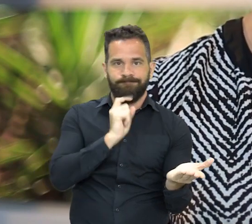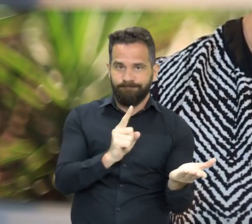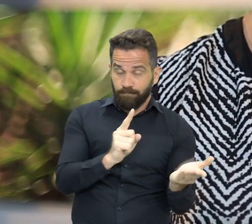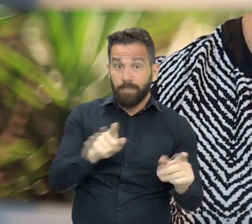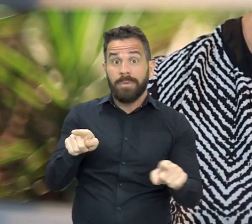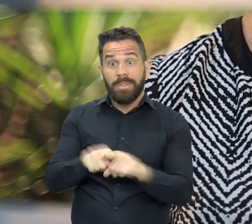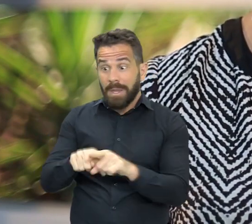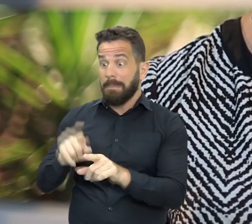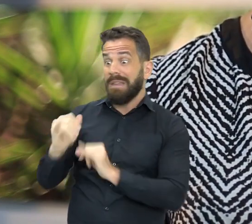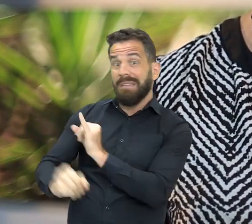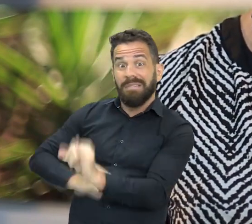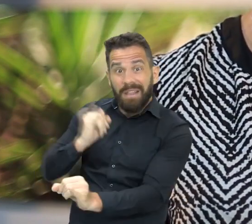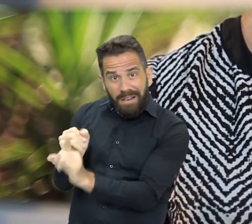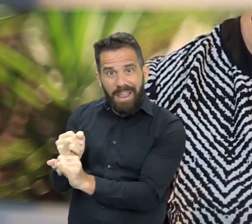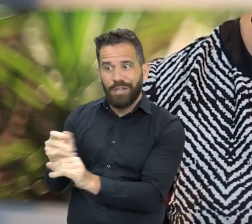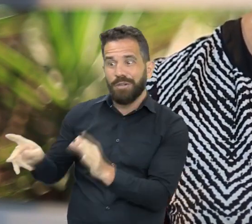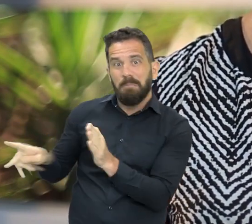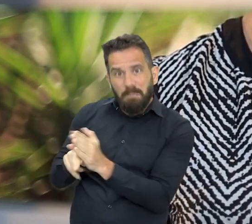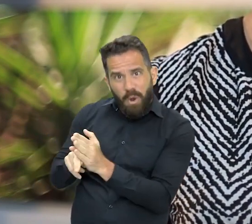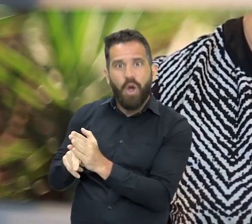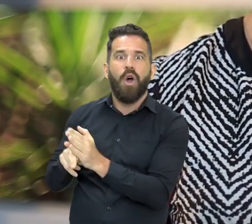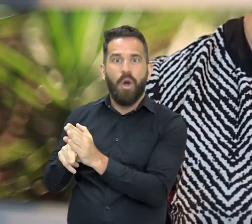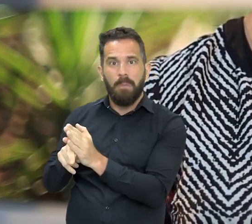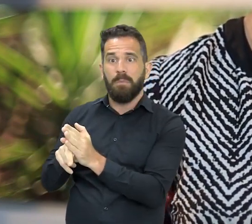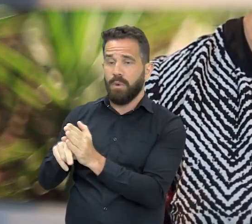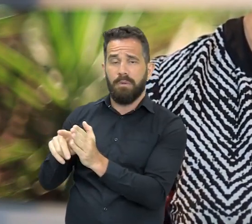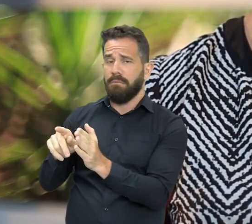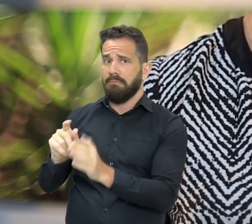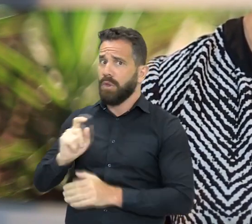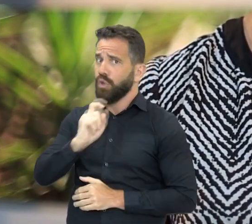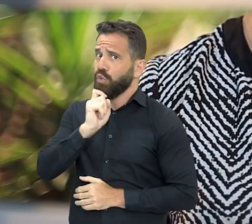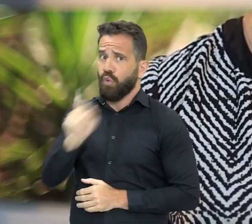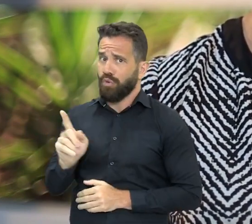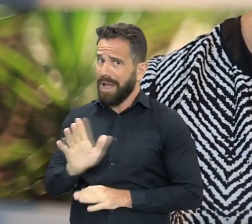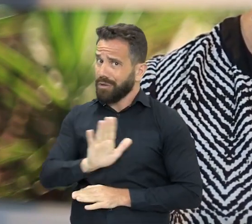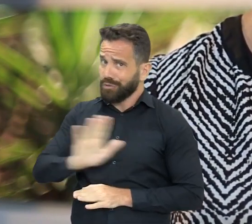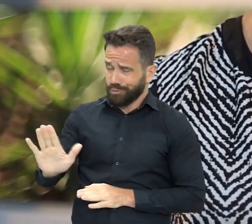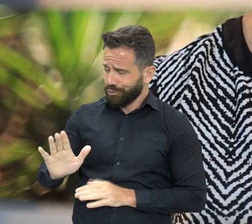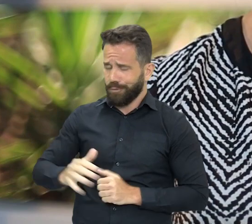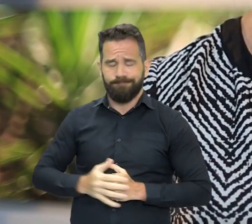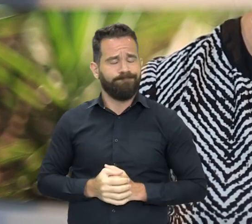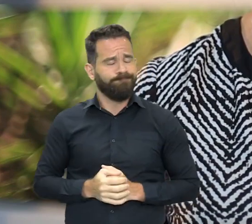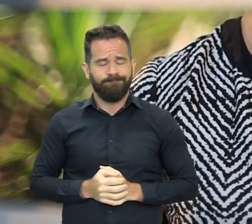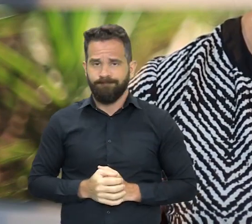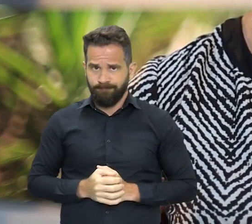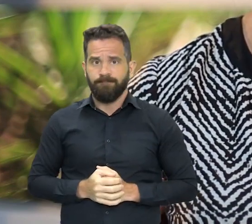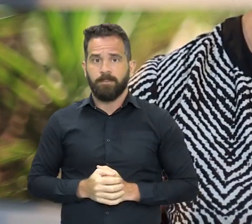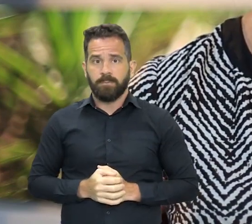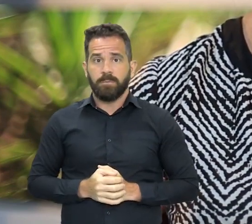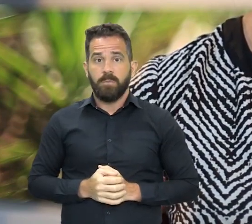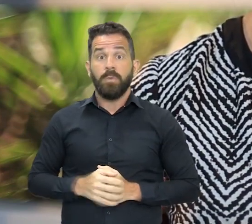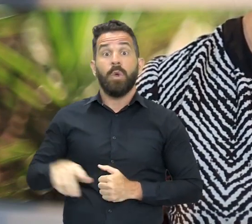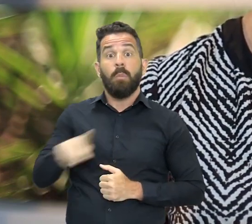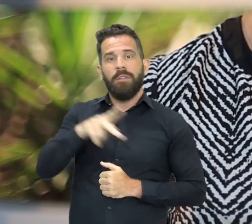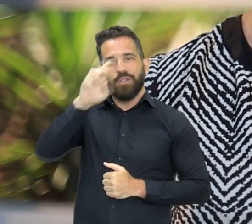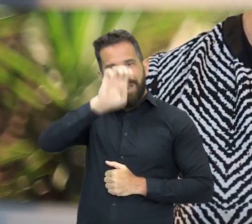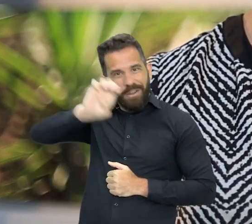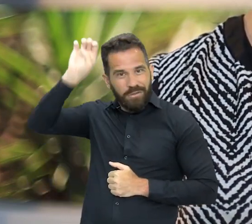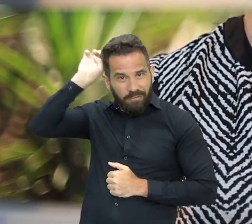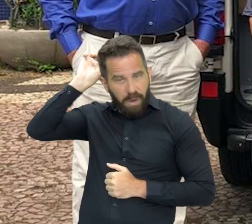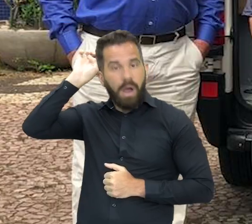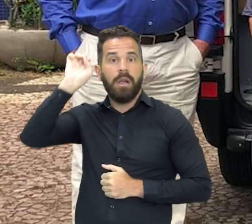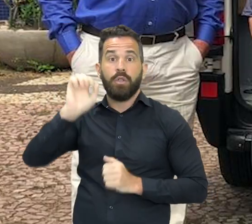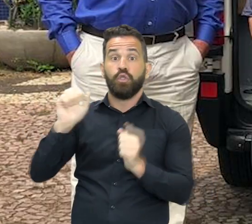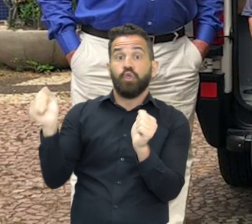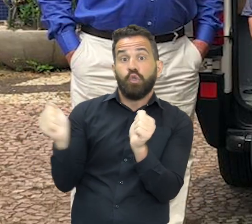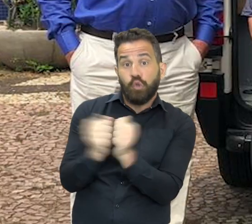chip não era suficiente, só o pacote de conectividade de dados, né, da internet não era suficiente.